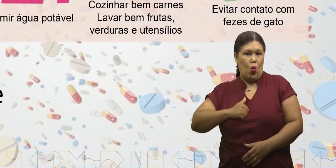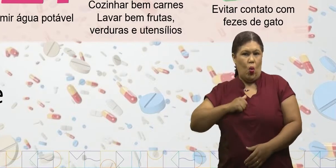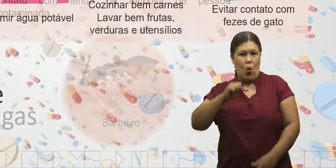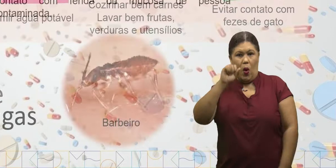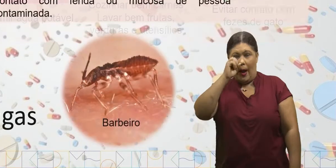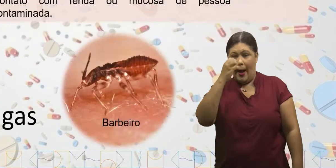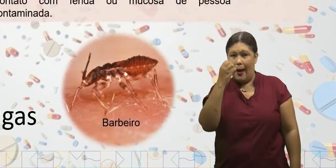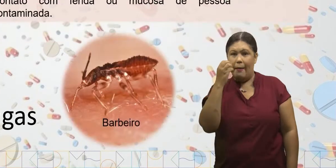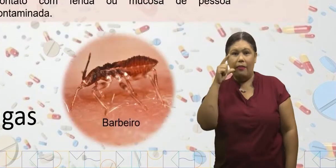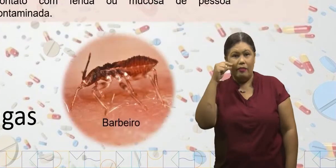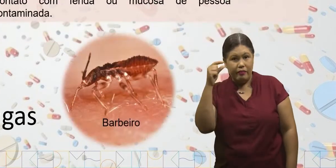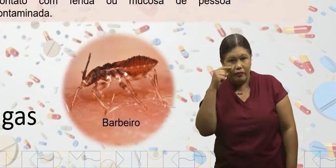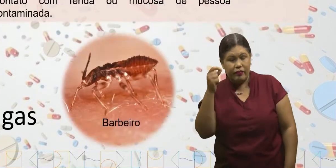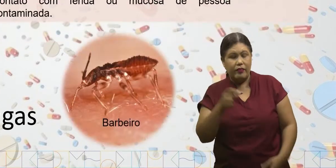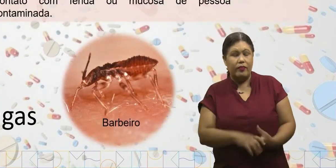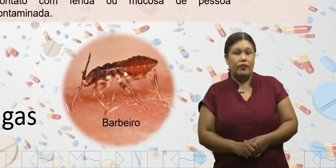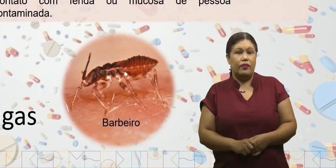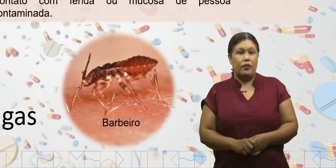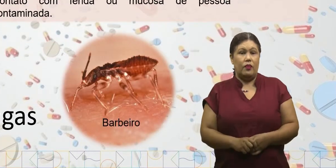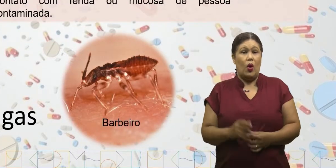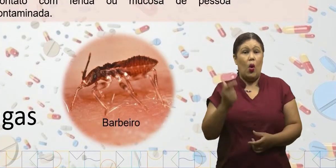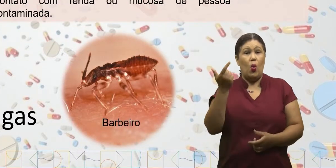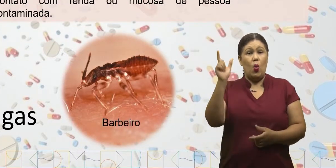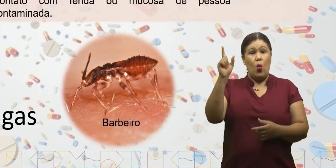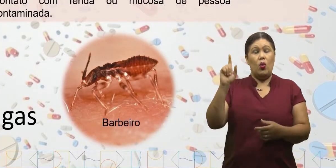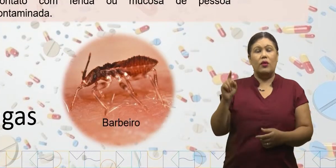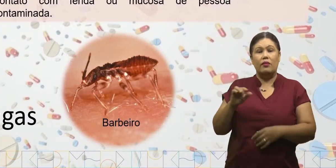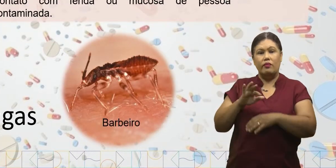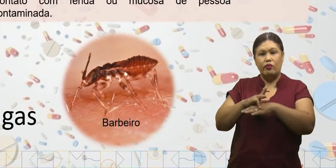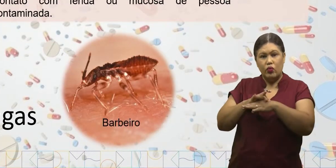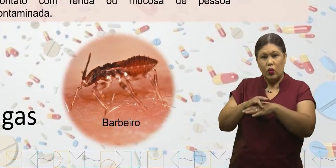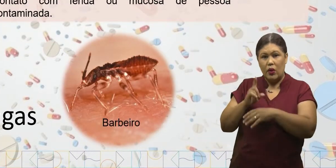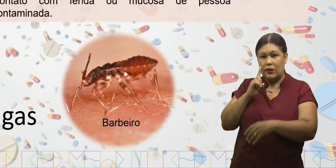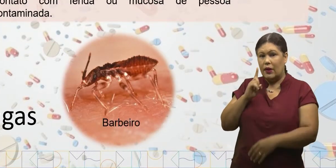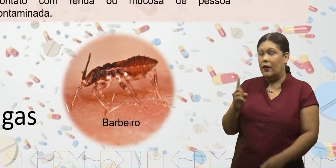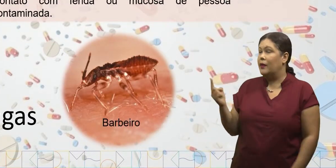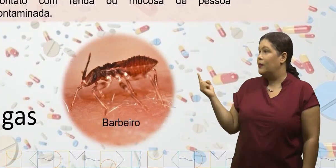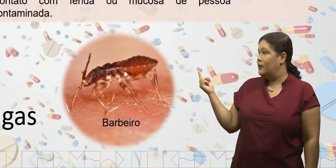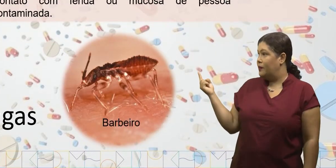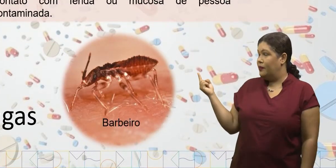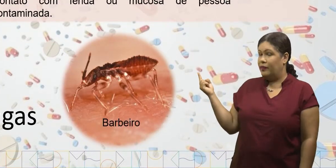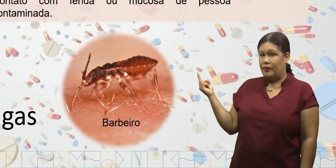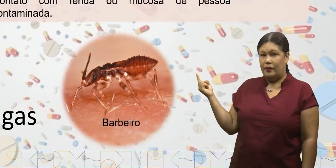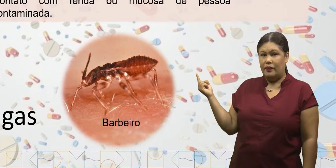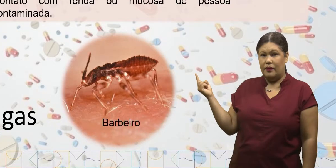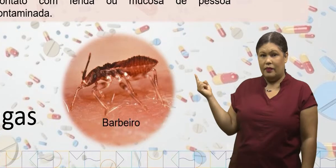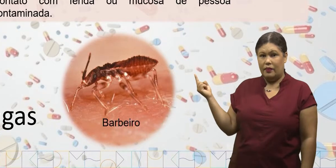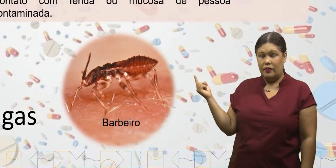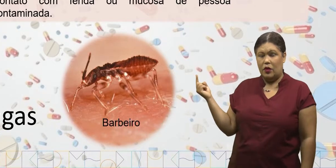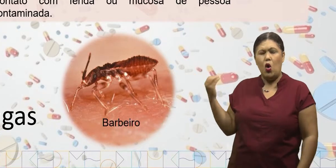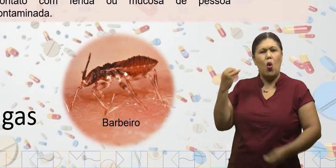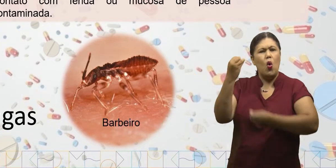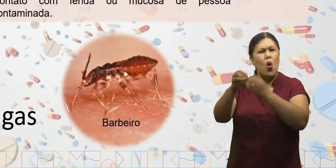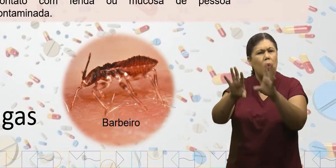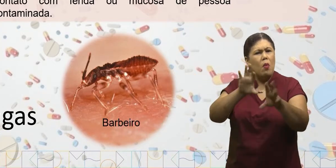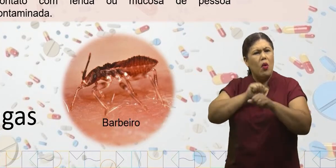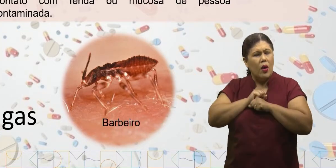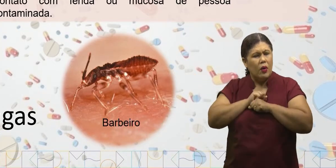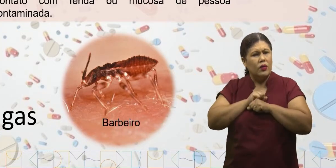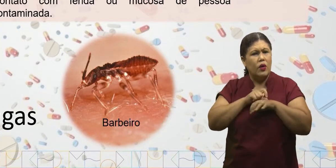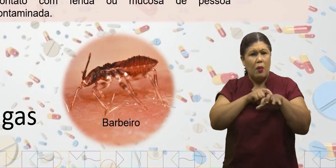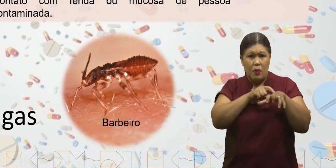de gato. Já a doença de Chagas é ocasionada pelo protozoário Trypanosoma